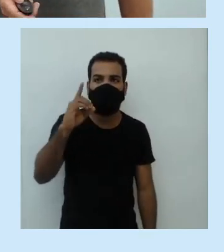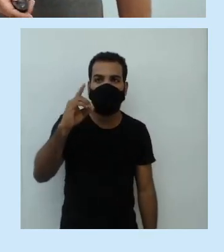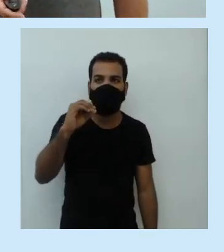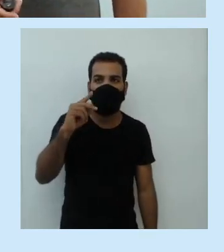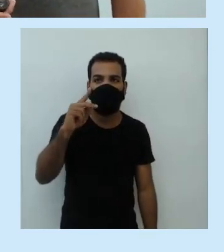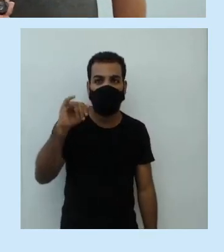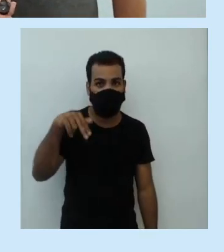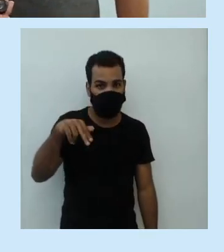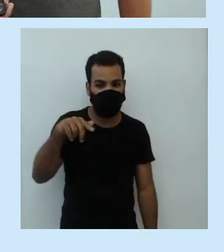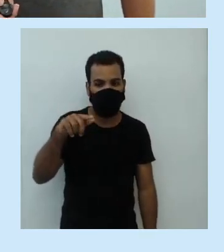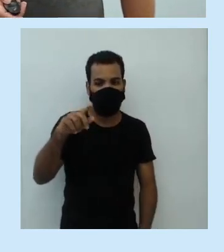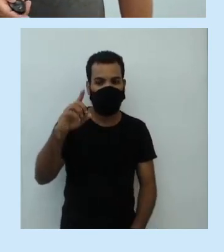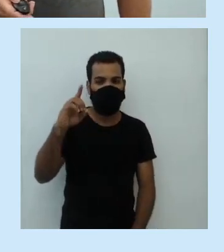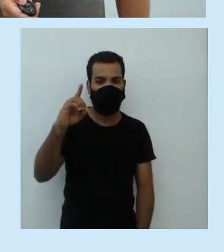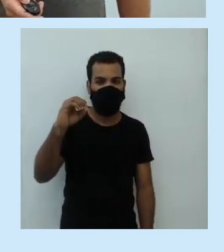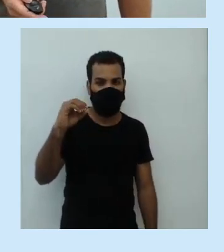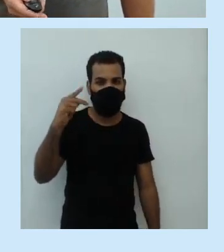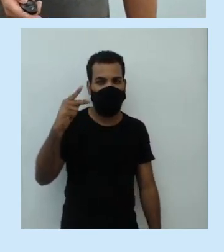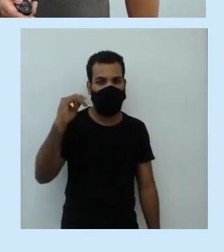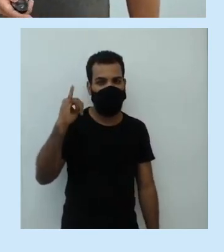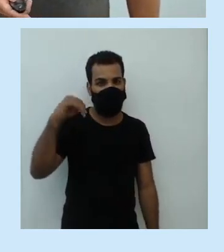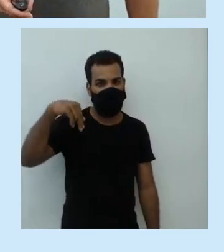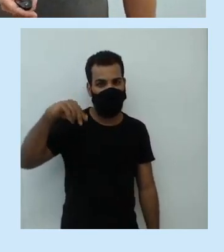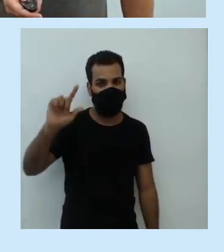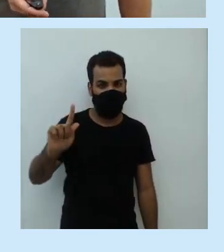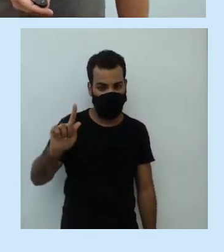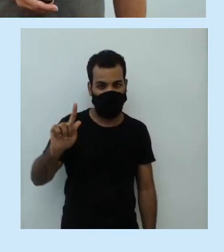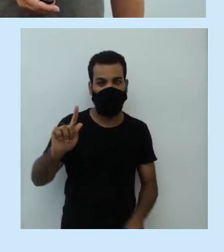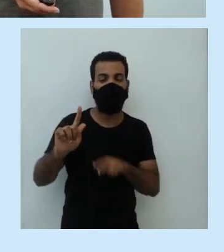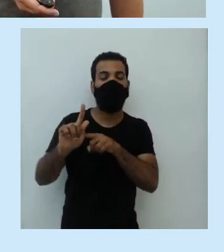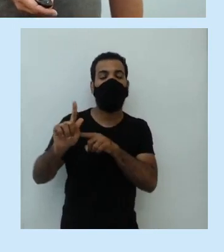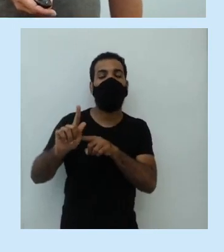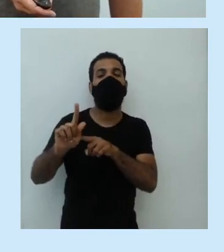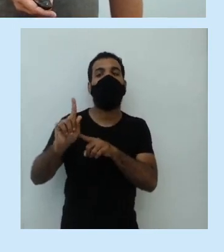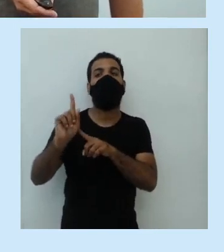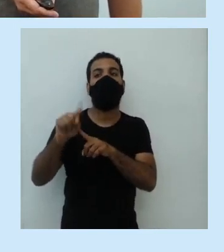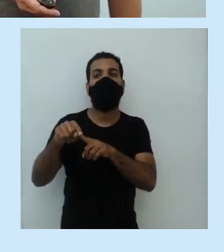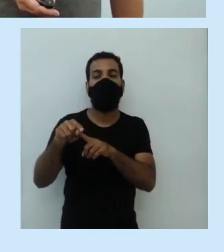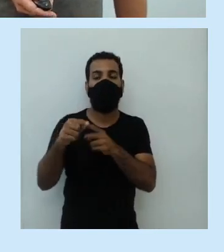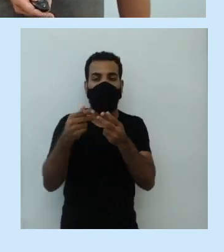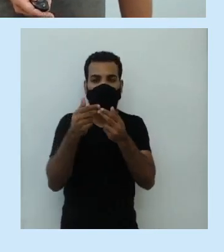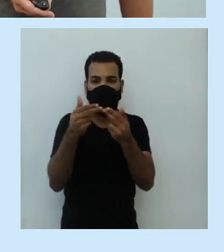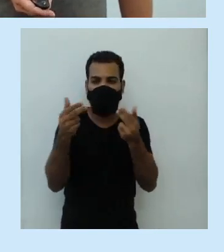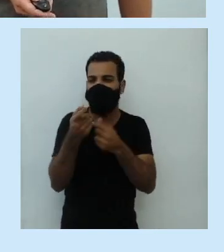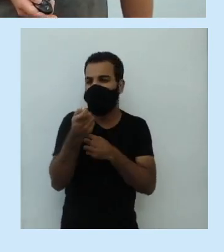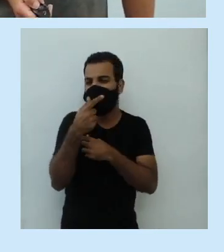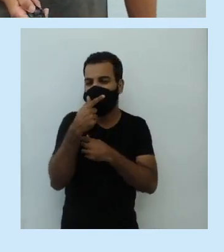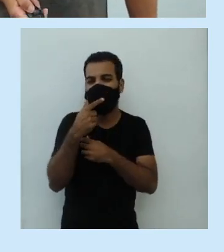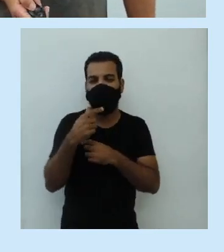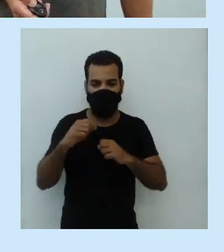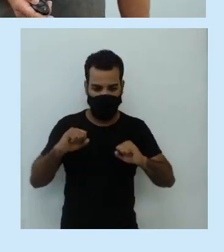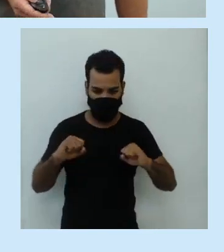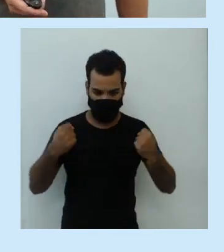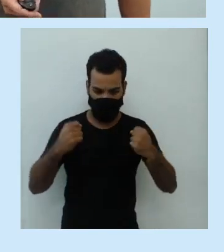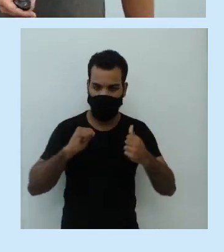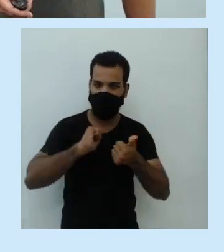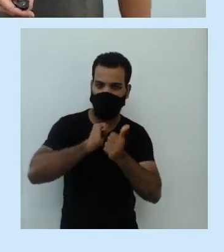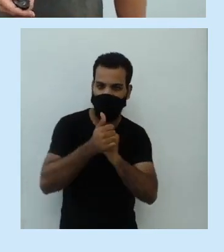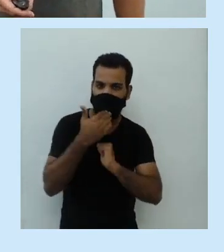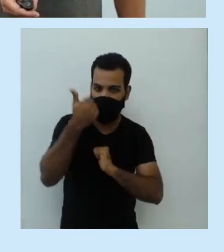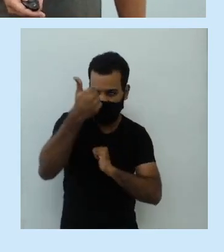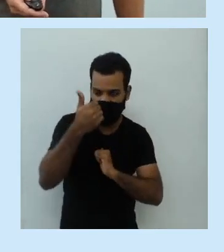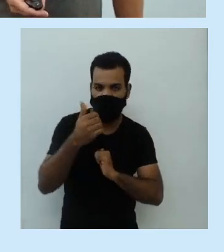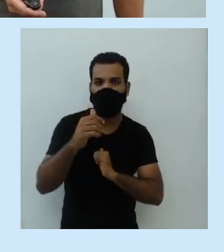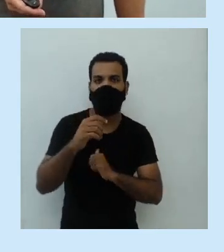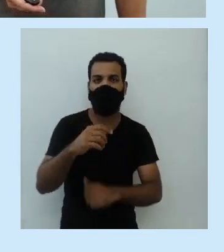com o doping, viu, minha gente? Quando eu falo em doping, eu estou falando de substâncias que vai melhorar a performance. E quando